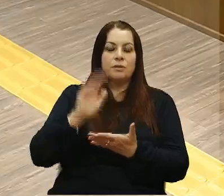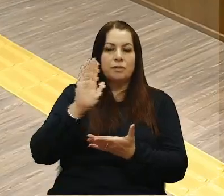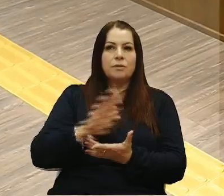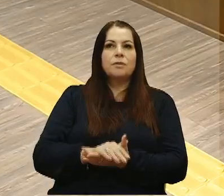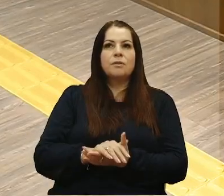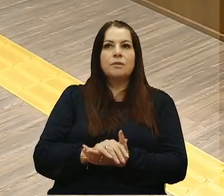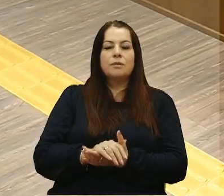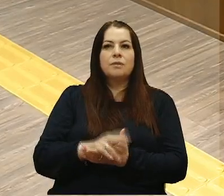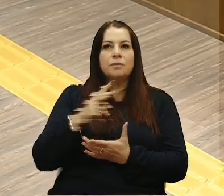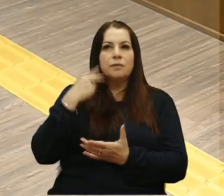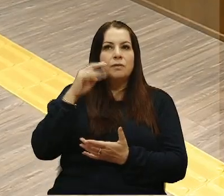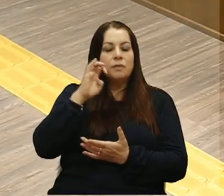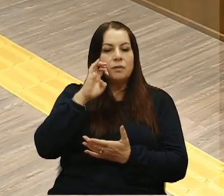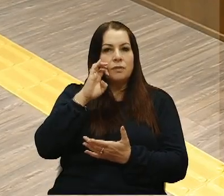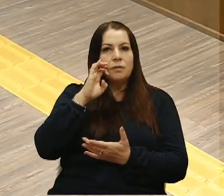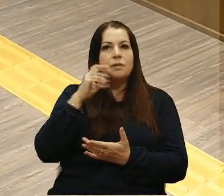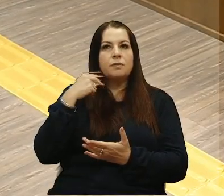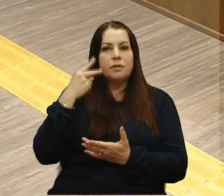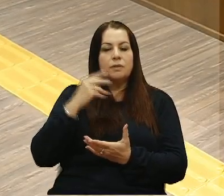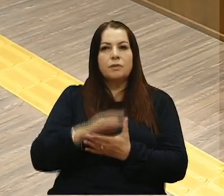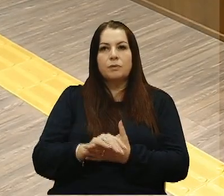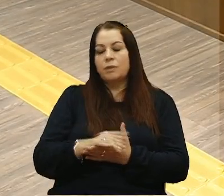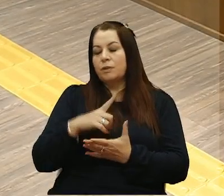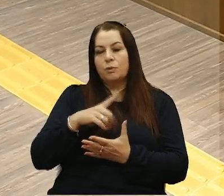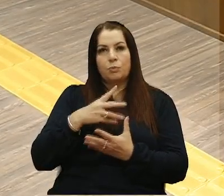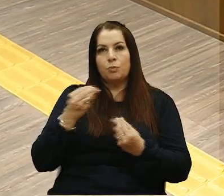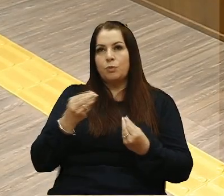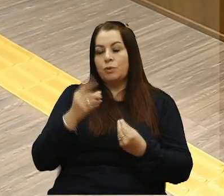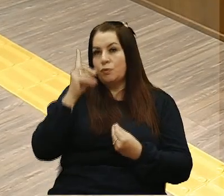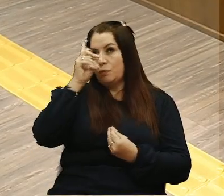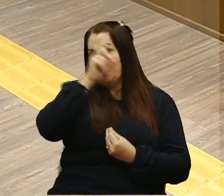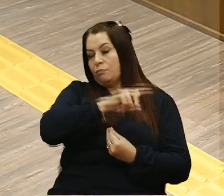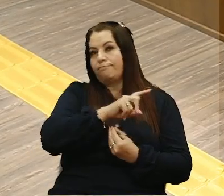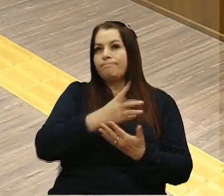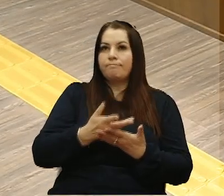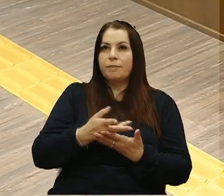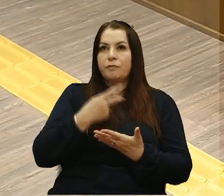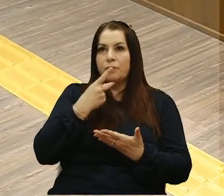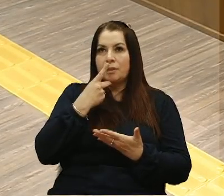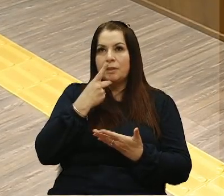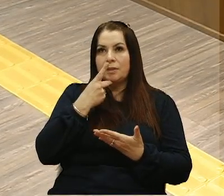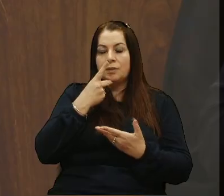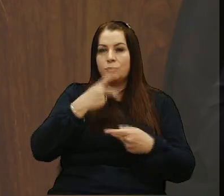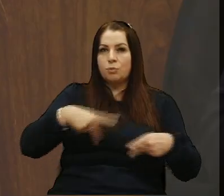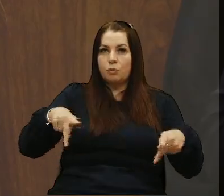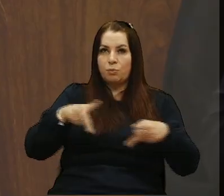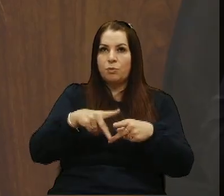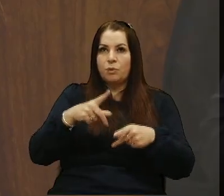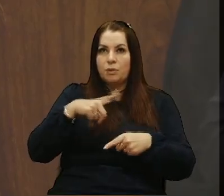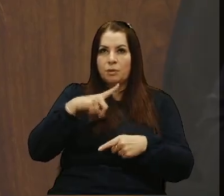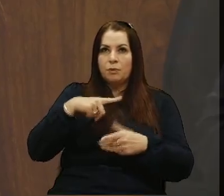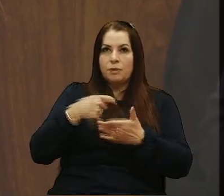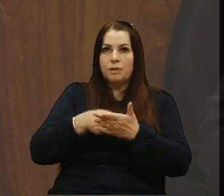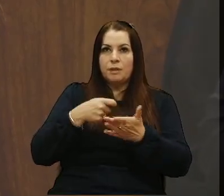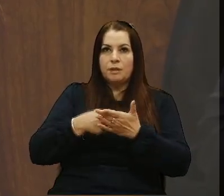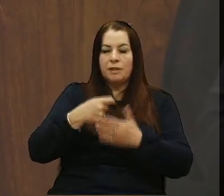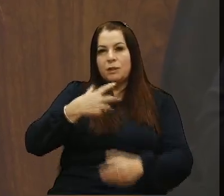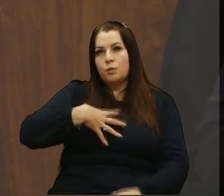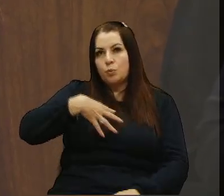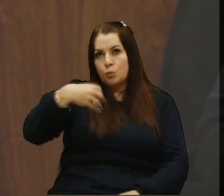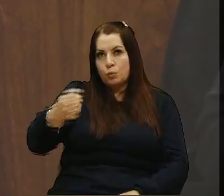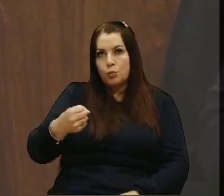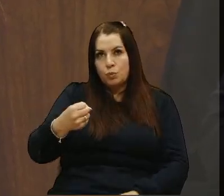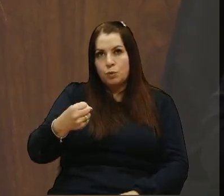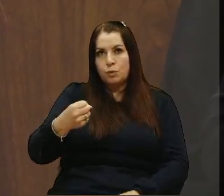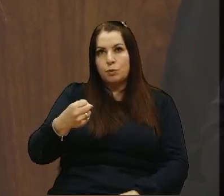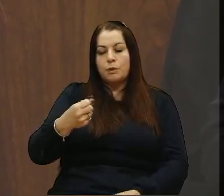presidente. Sua parte, vereadora Estela. Vereadora, eu tenho muita dificuldade de dizer isso em público, mas eu tentei suicídio